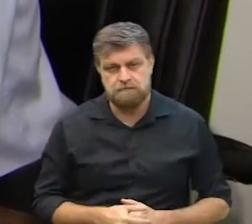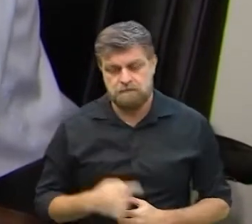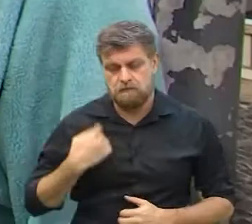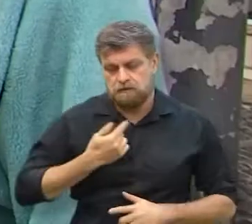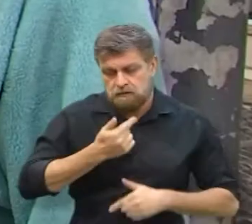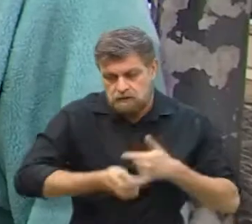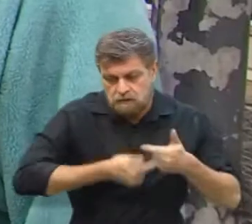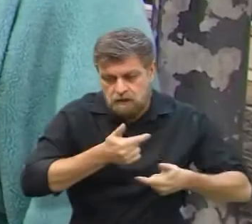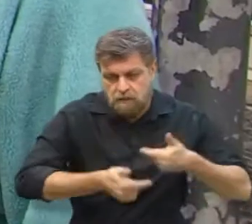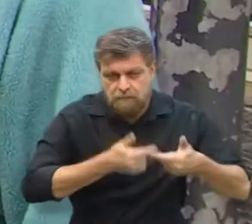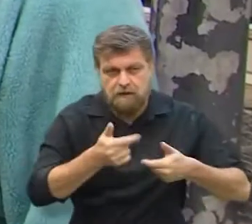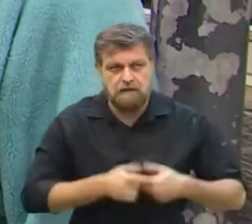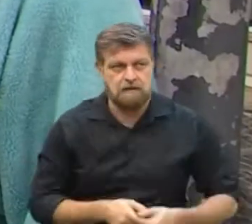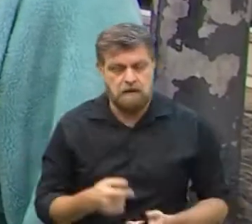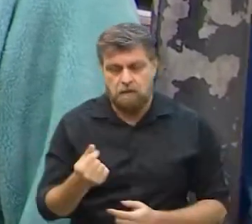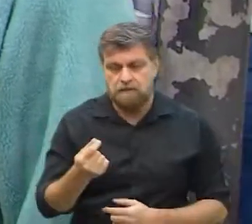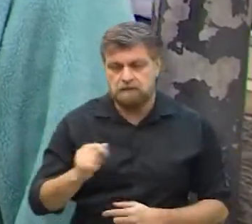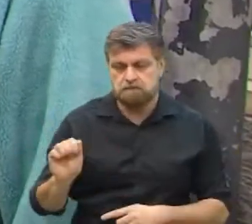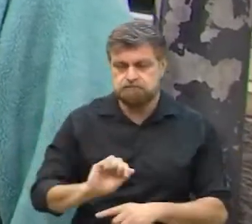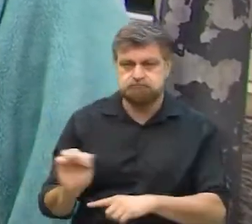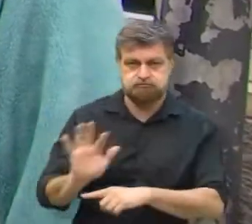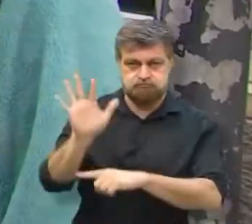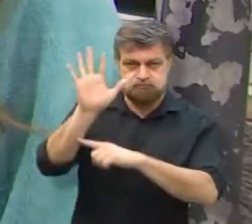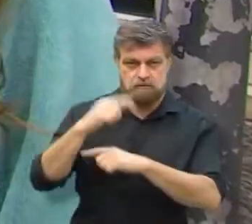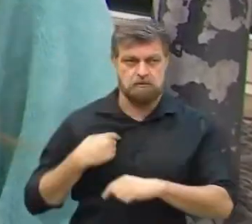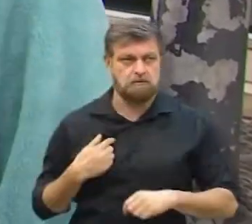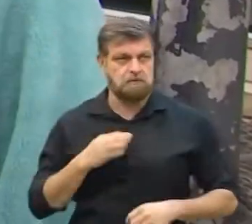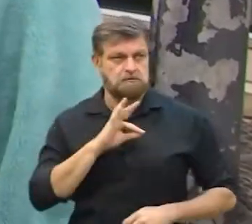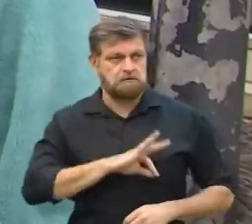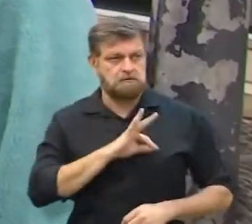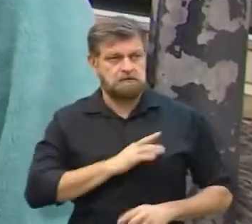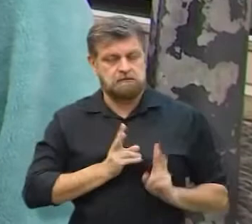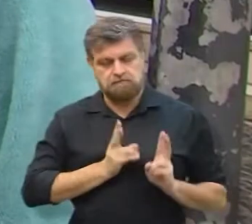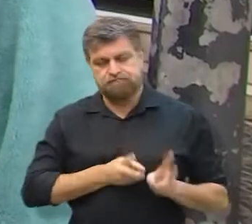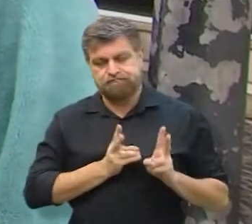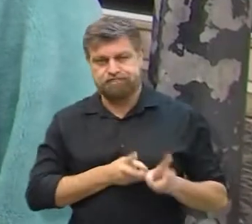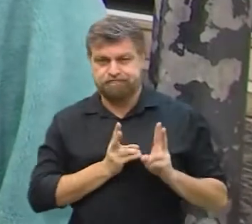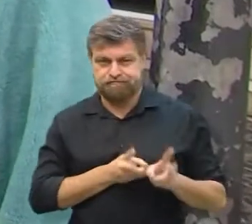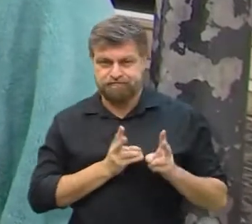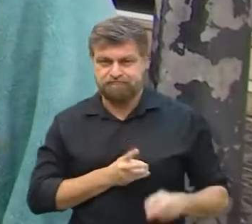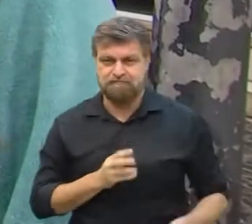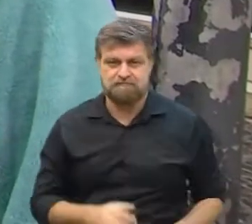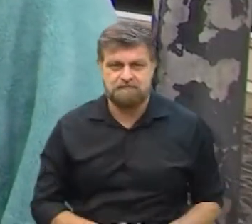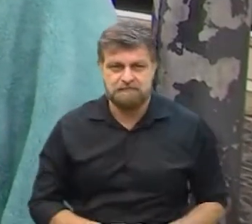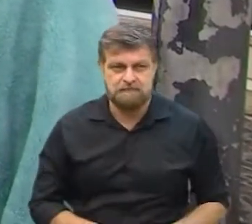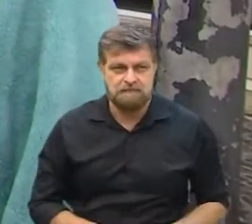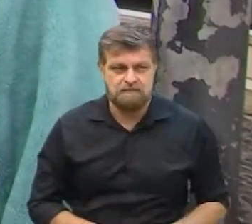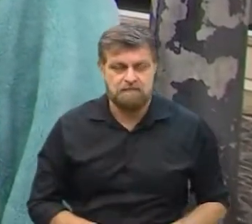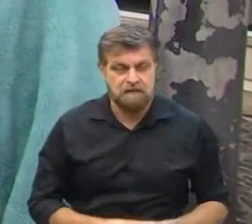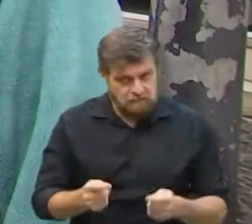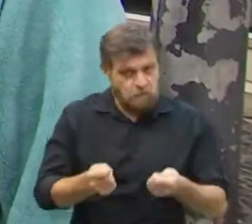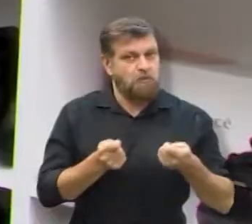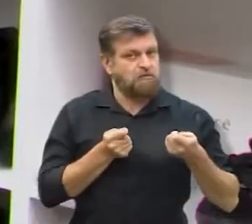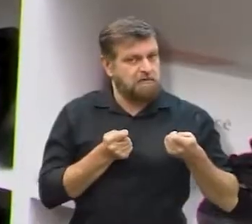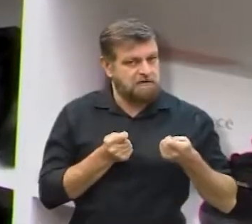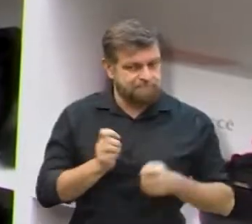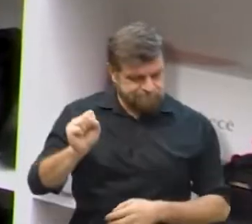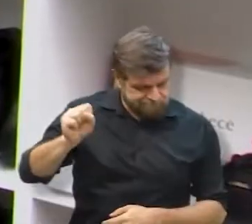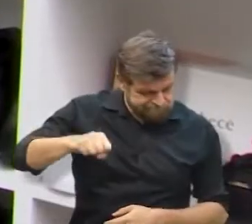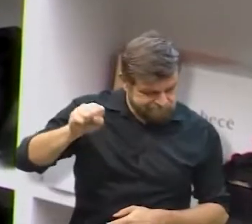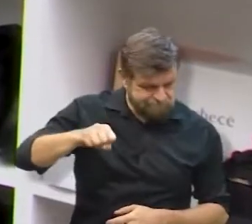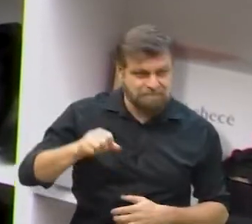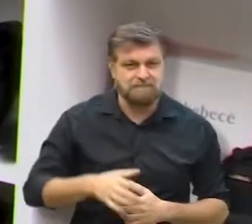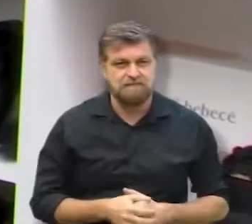tem, tá certo? Por mais que a gente trabalhe, né, os preços sempre aumentam e o nosso salário não aumenta. Tem que